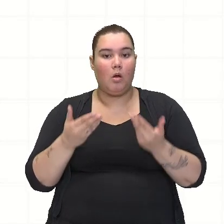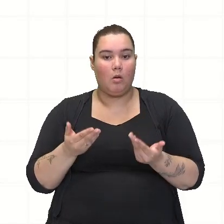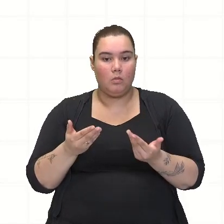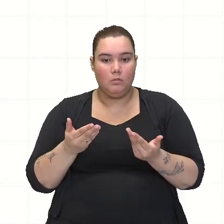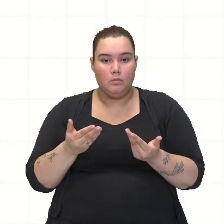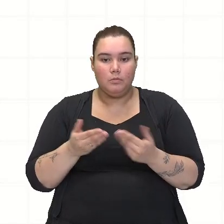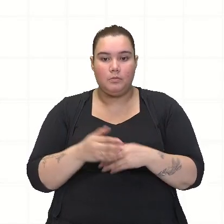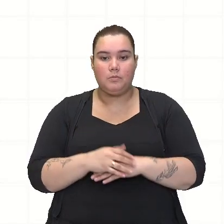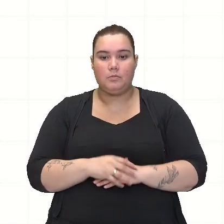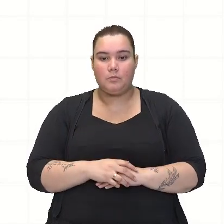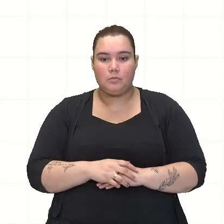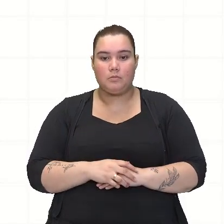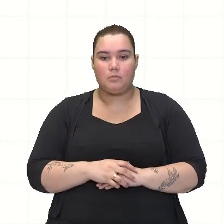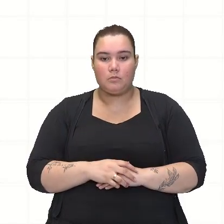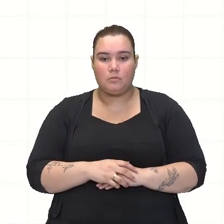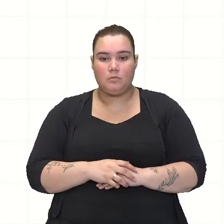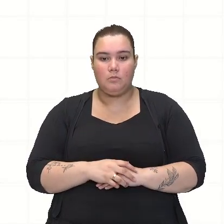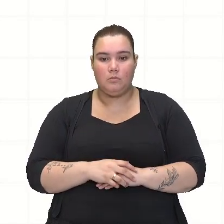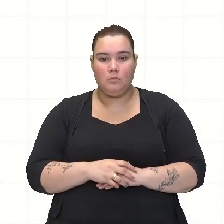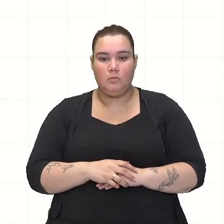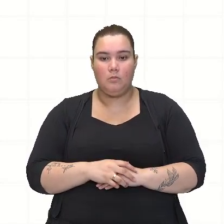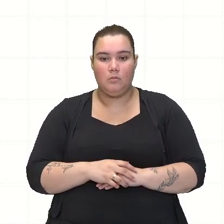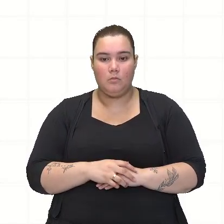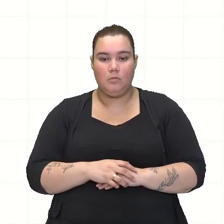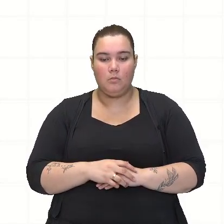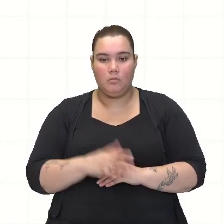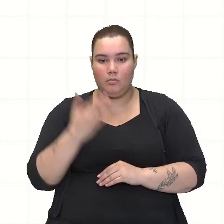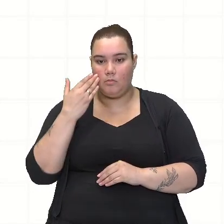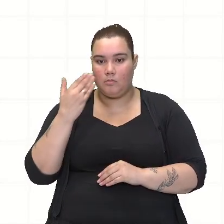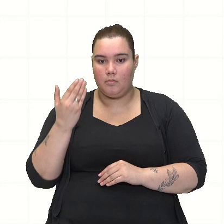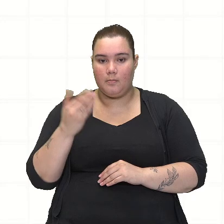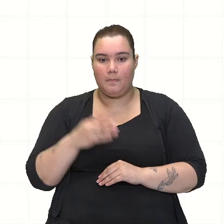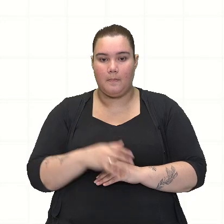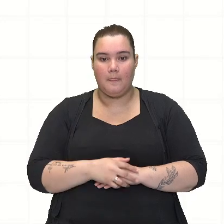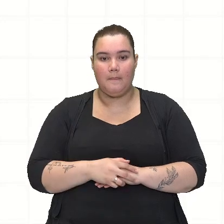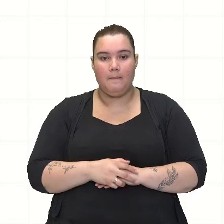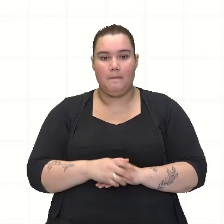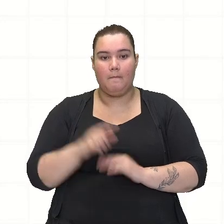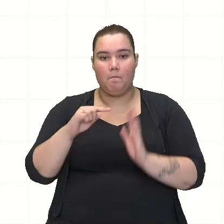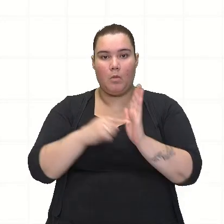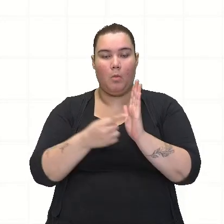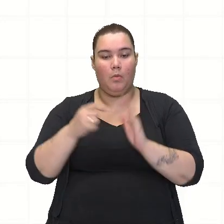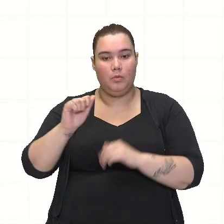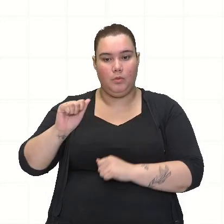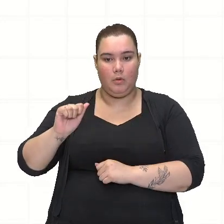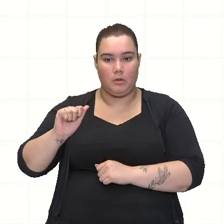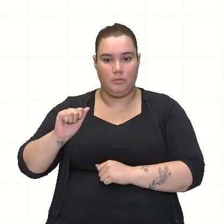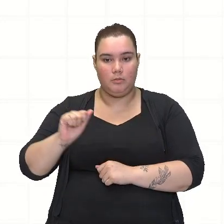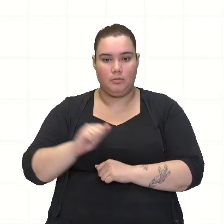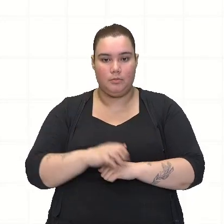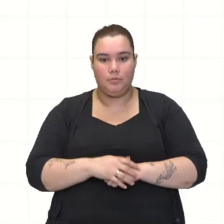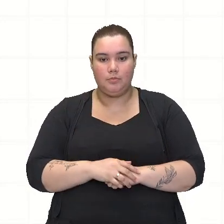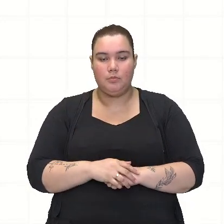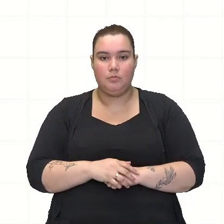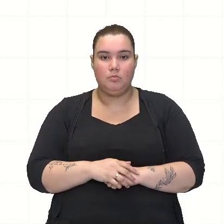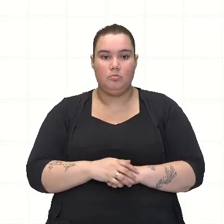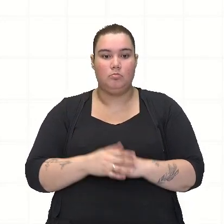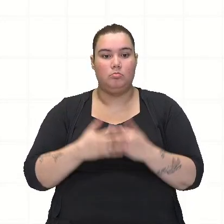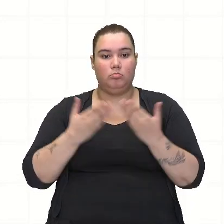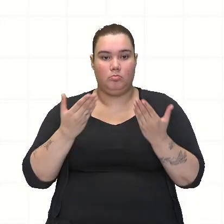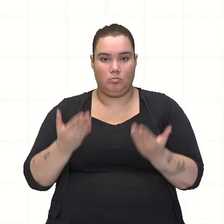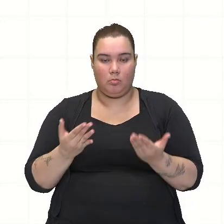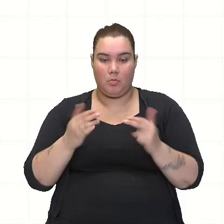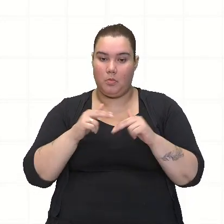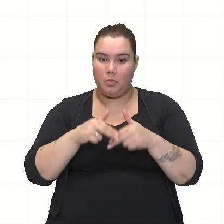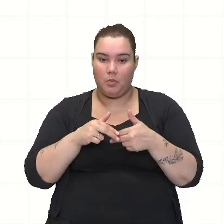de rotação? Beleza? O centro de rotação foi o ponto A. Então, por